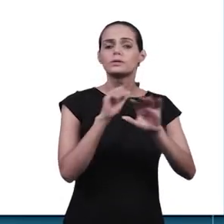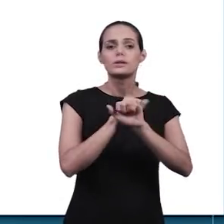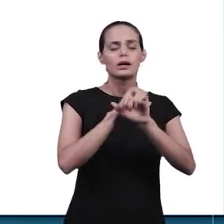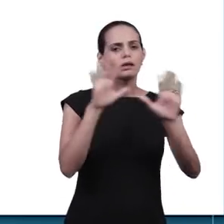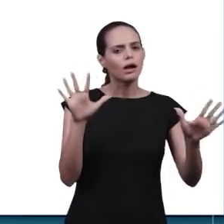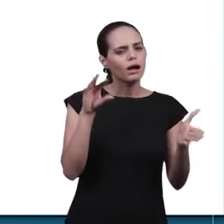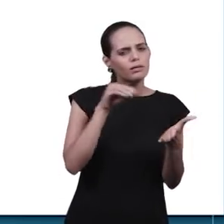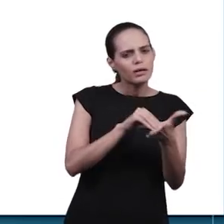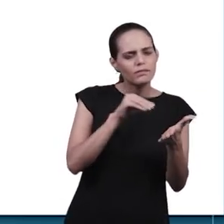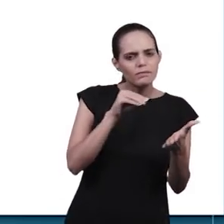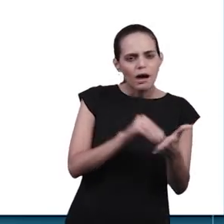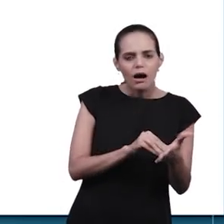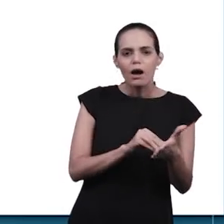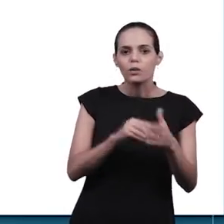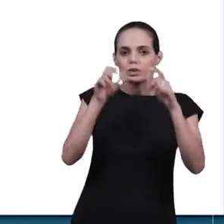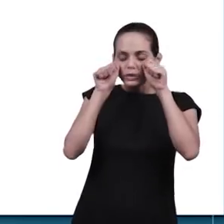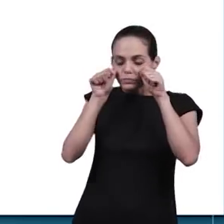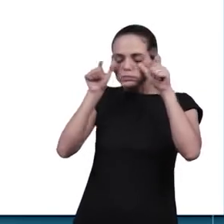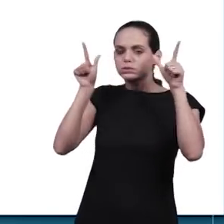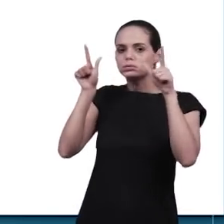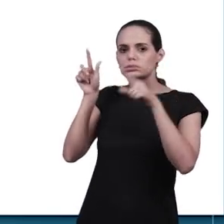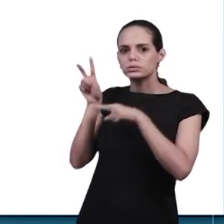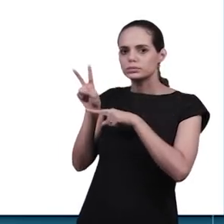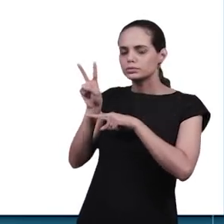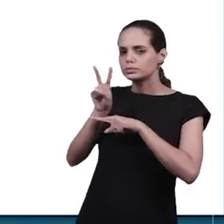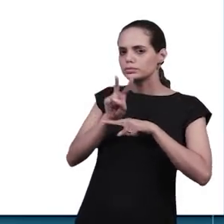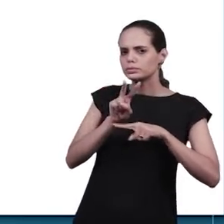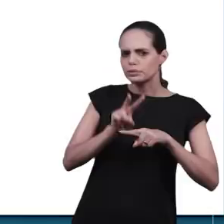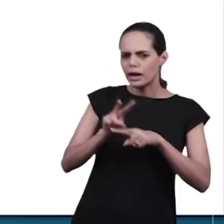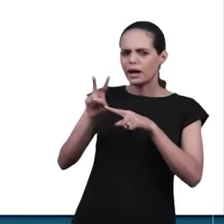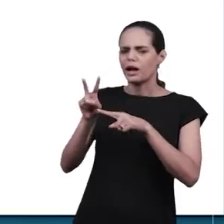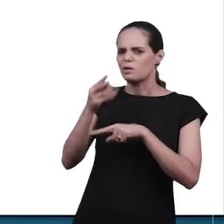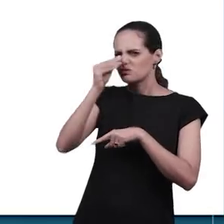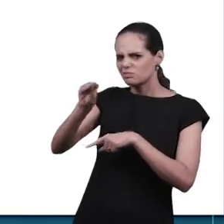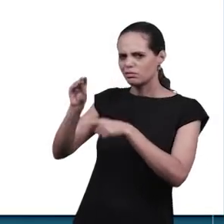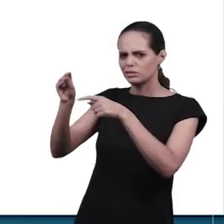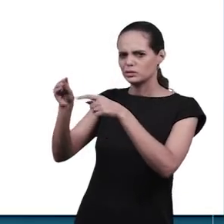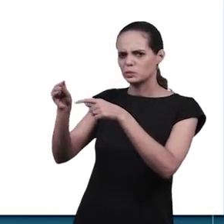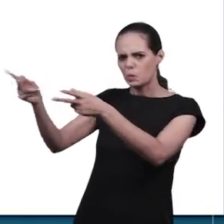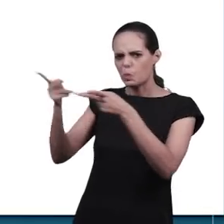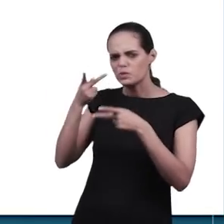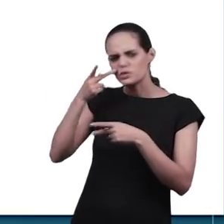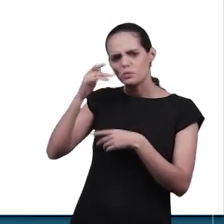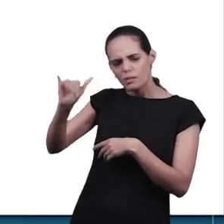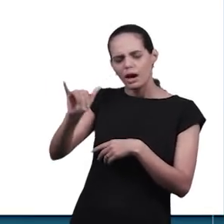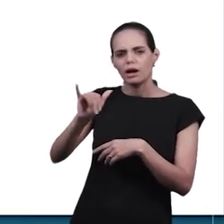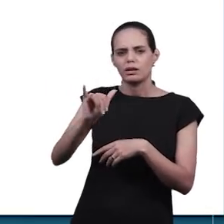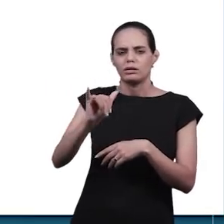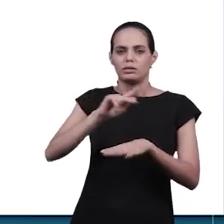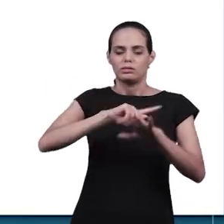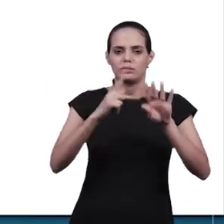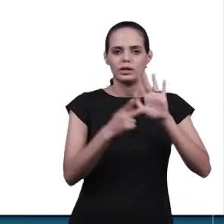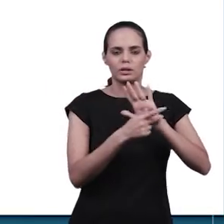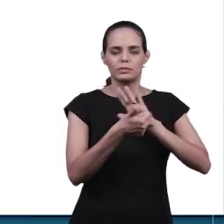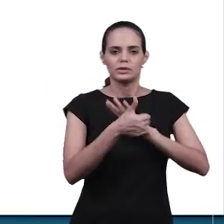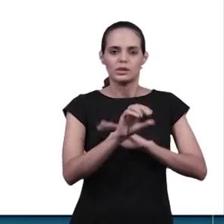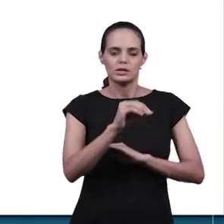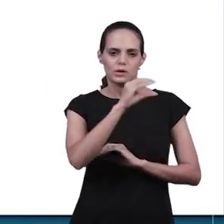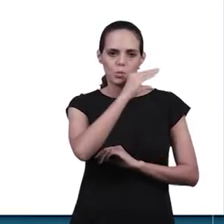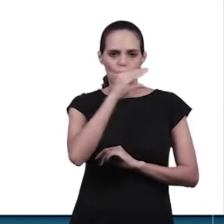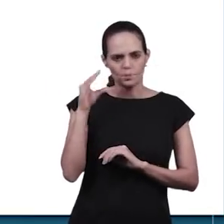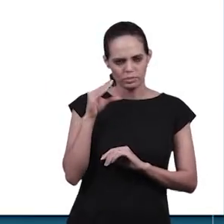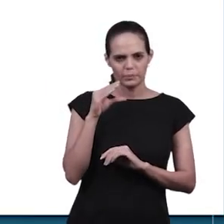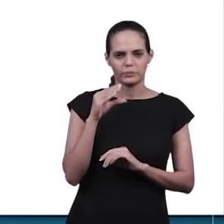ficaram evidenciados na falta de vigilância e descaso ao convite do Pai, no caso da parábola das 10